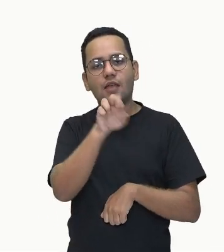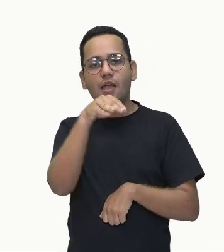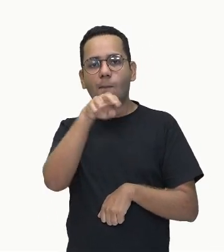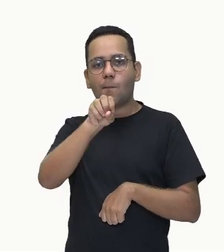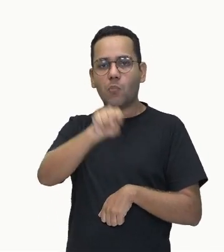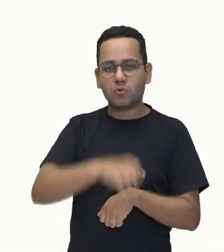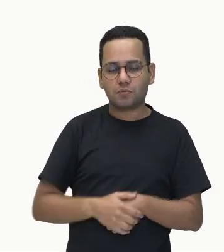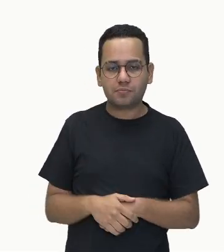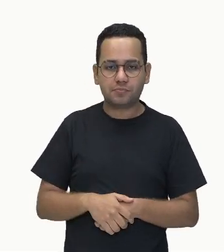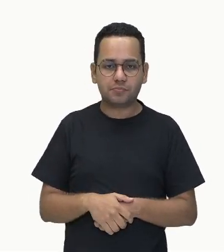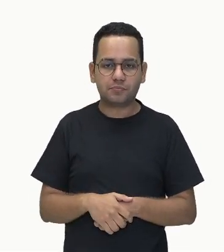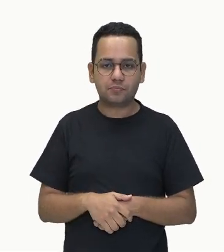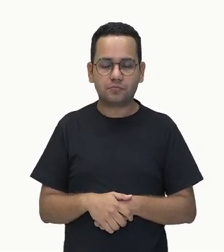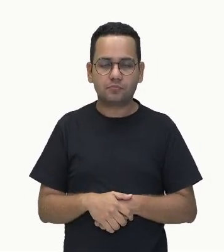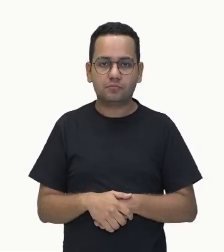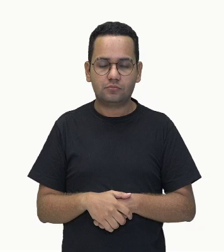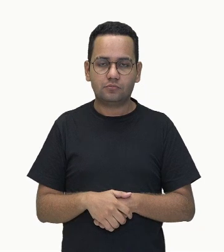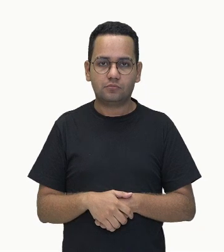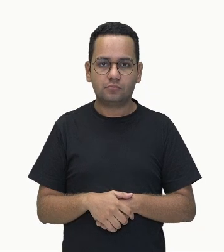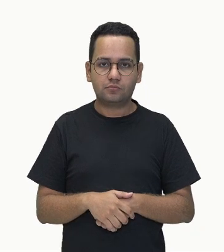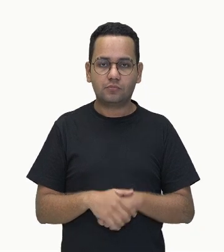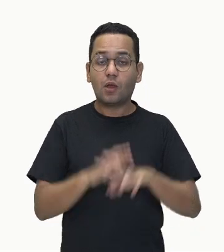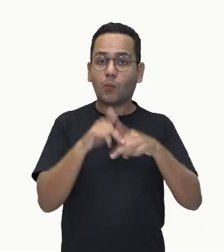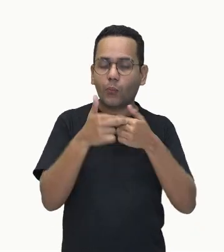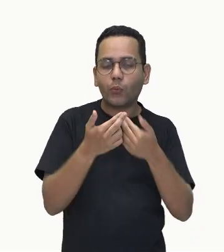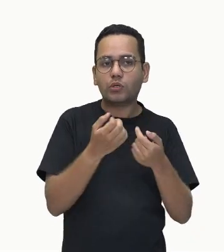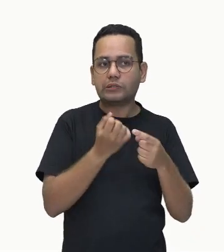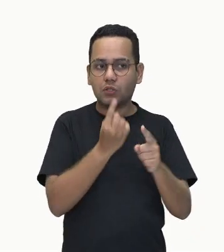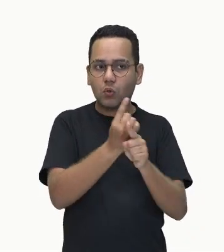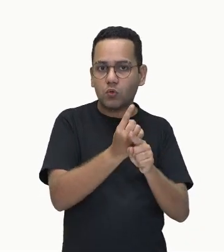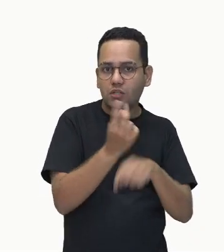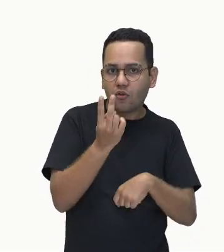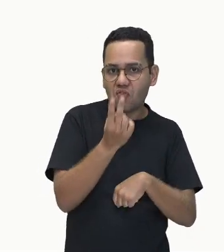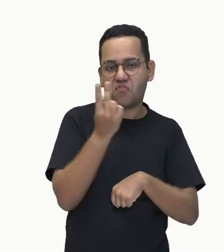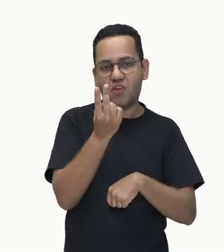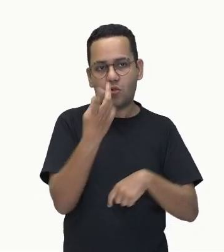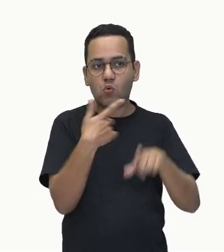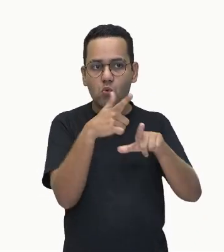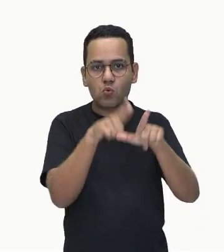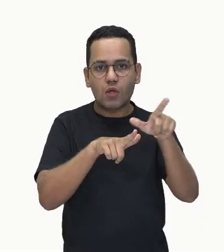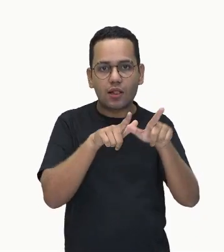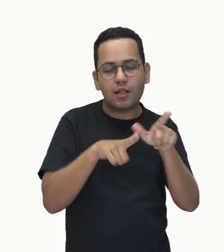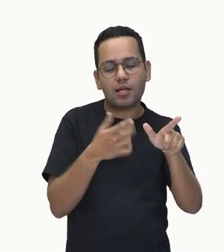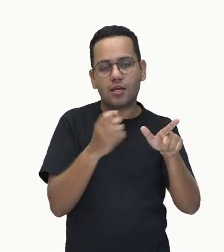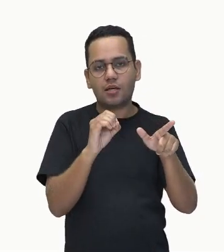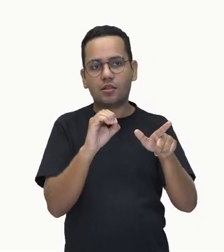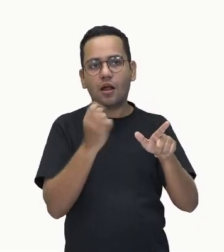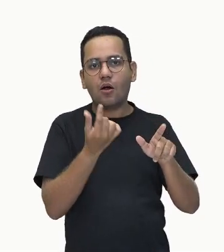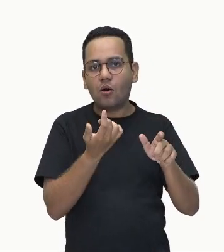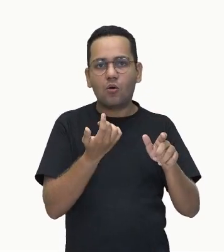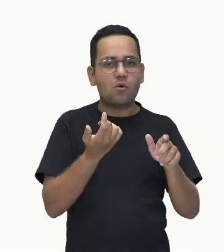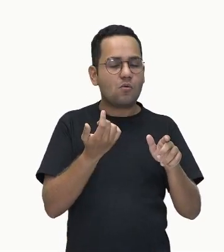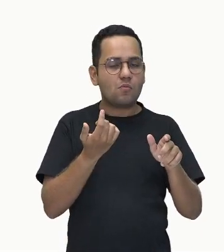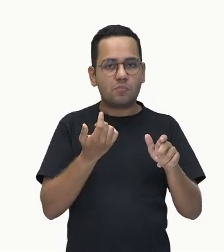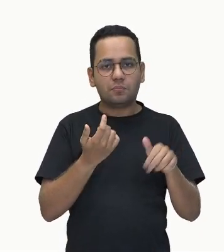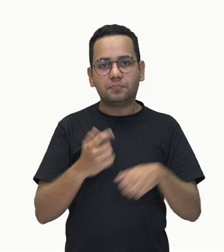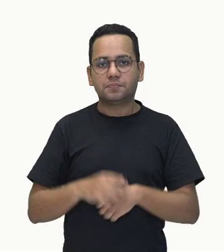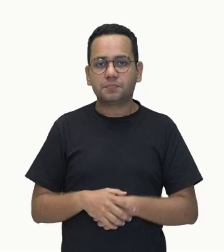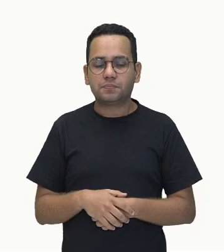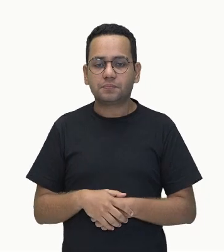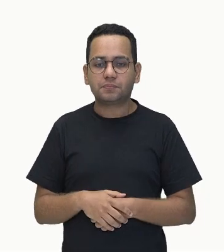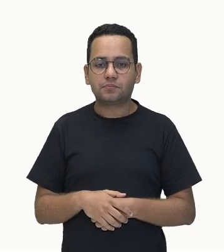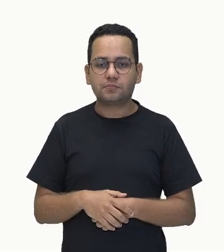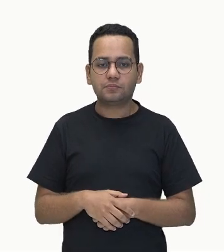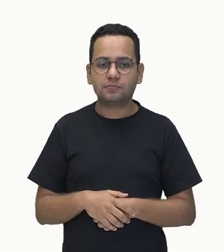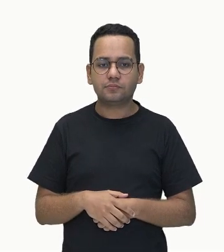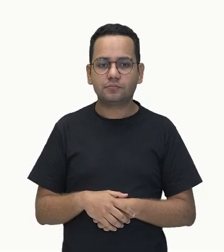a ser encontrado o valor da variável né ou no caso aqui da incógnita esse valor